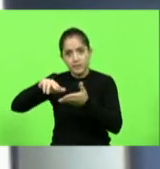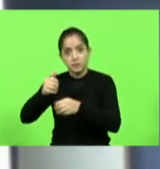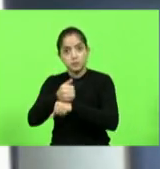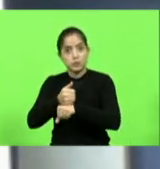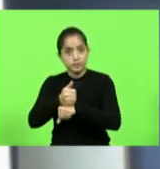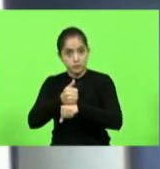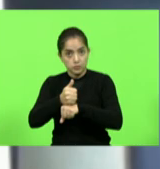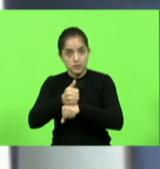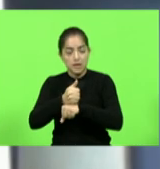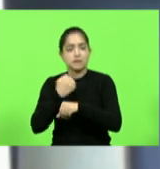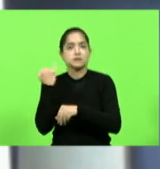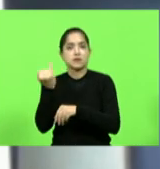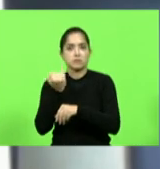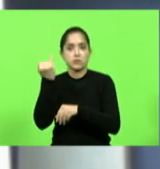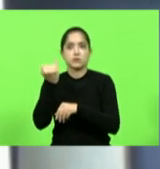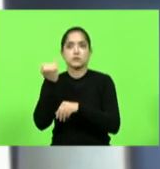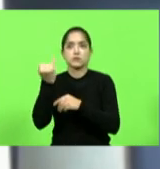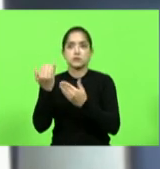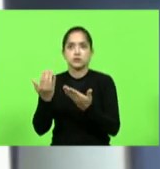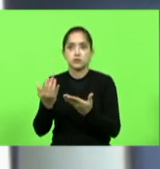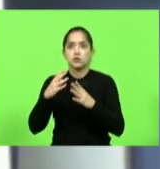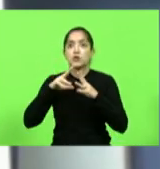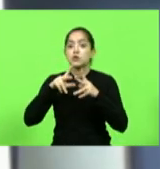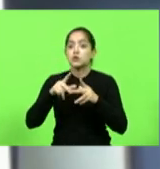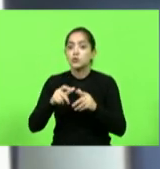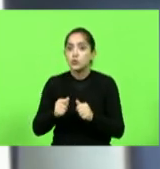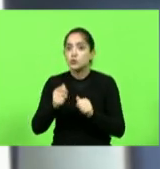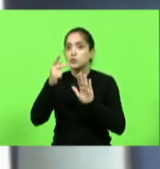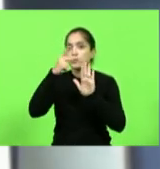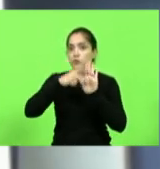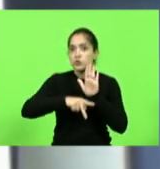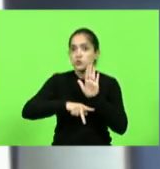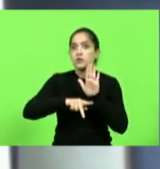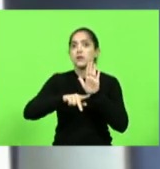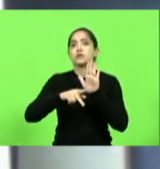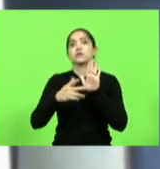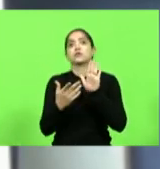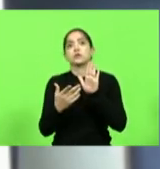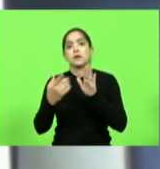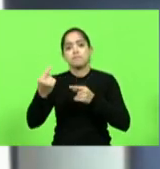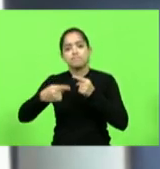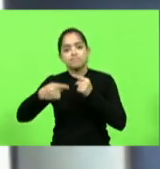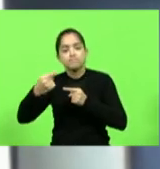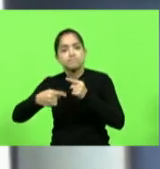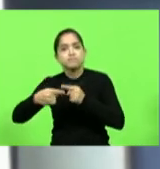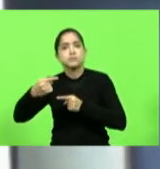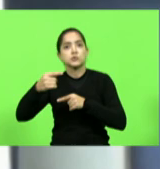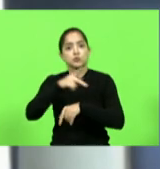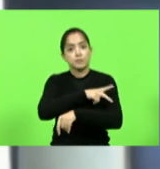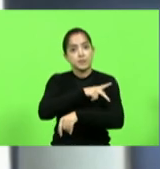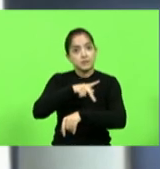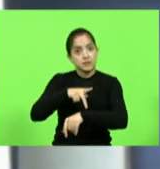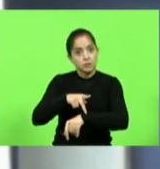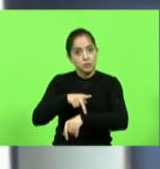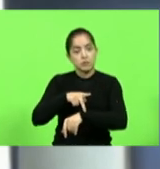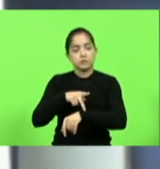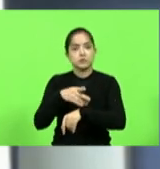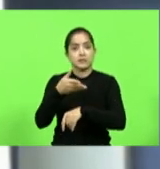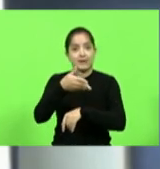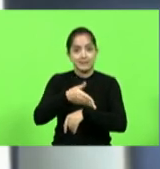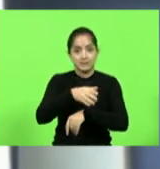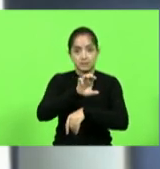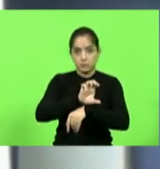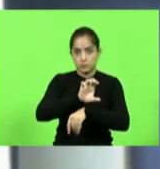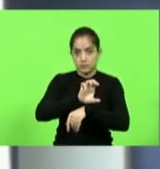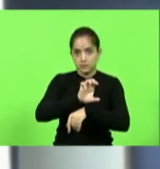que deve considerar todo o projeto político pedagógico da sua rede, no caso aqui da nossa rede estadual